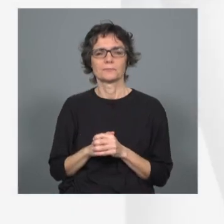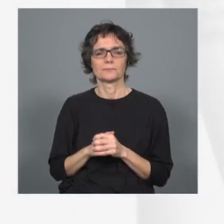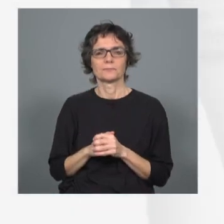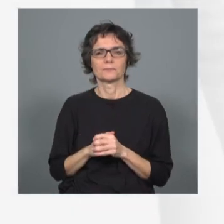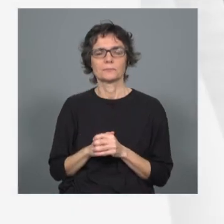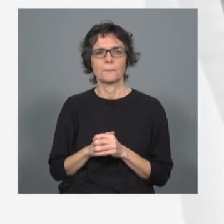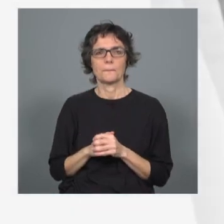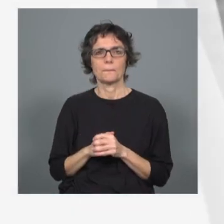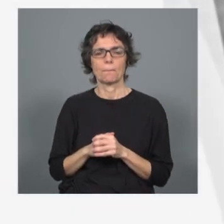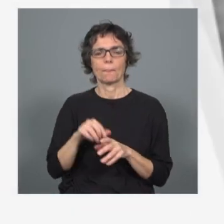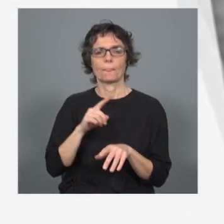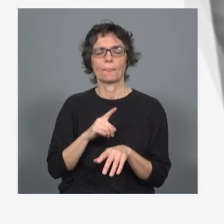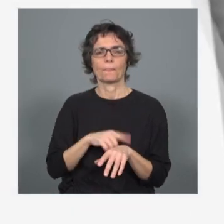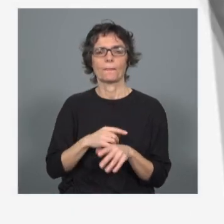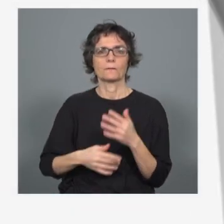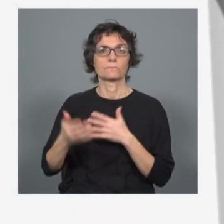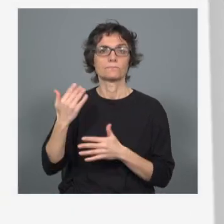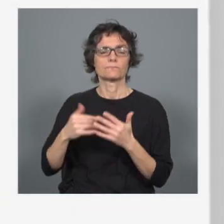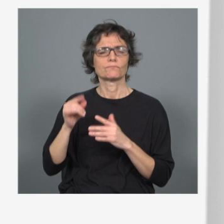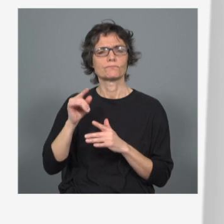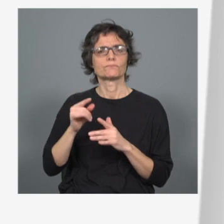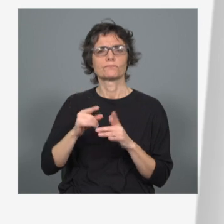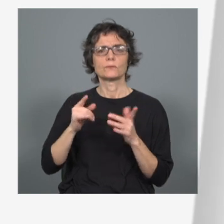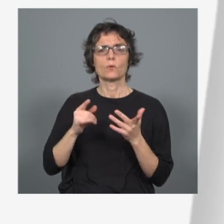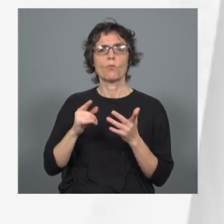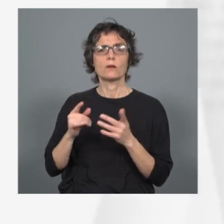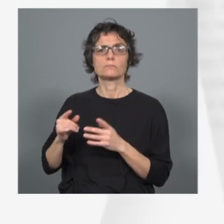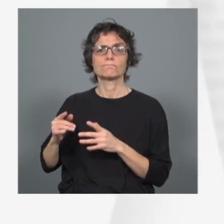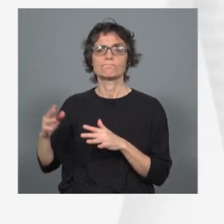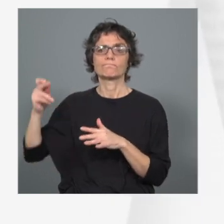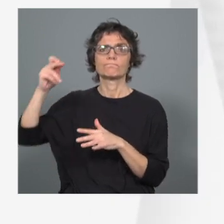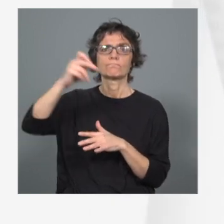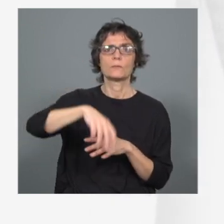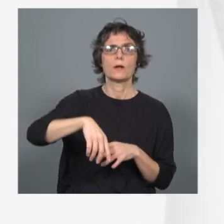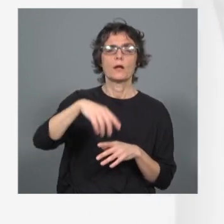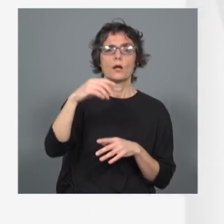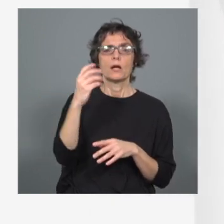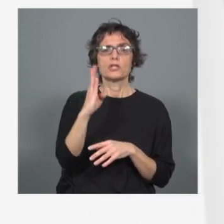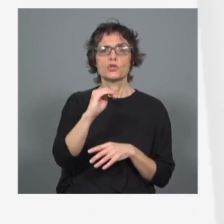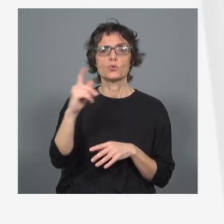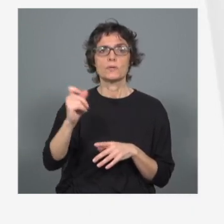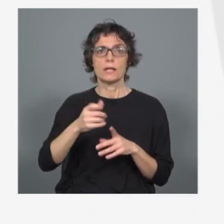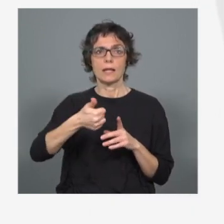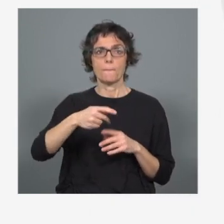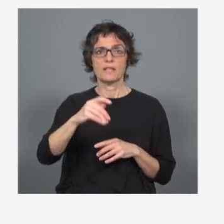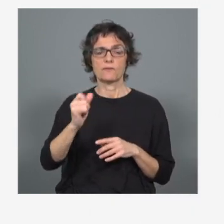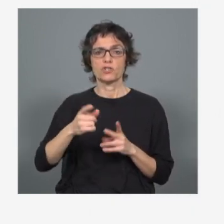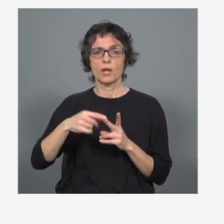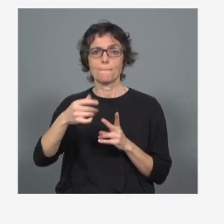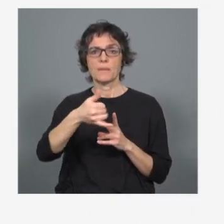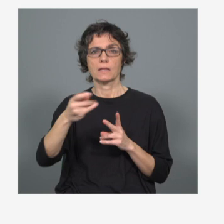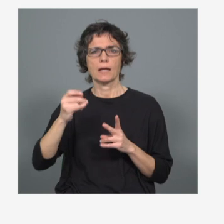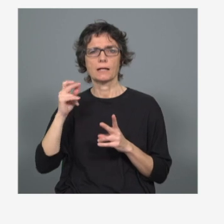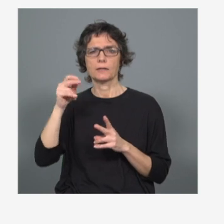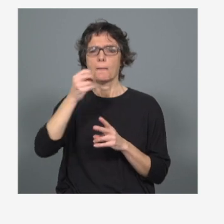Quando se aproximaram de Jerusalém, Betfagé e Betânia, junto ao Monte das Oliveiras,